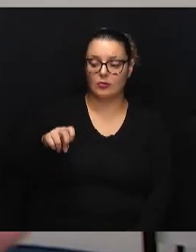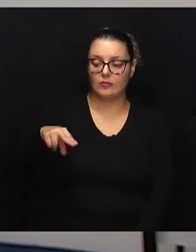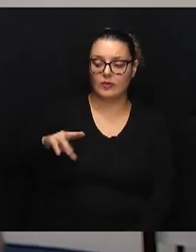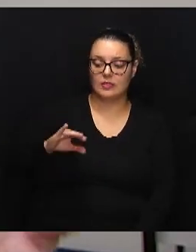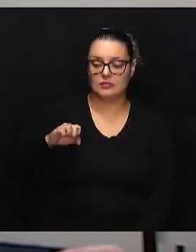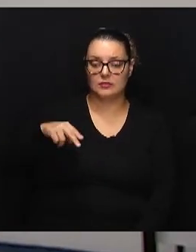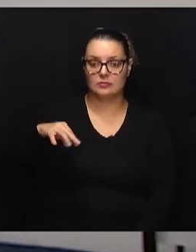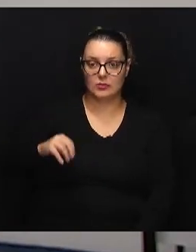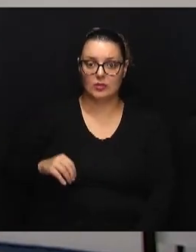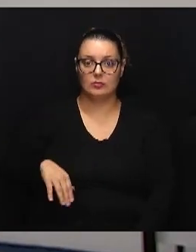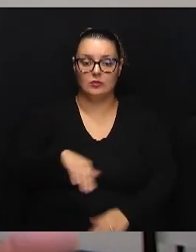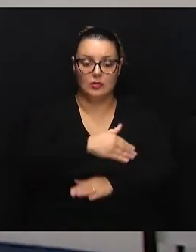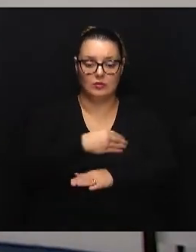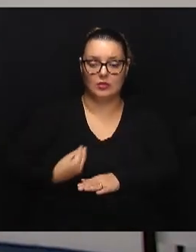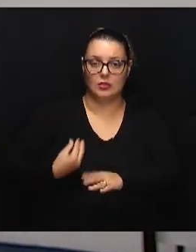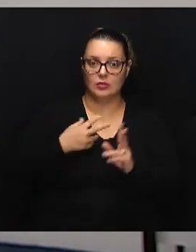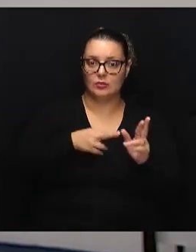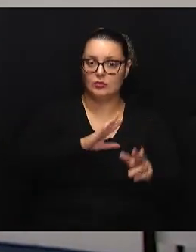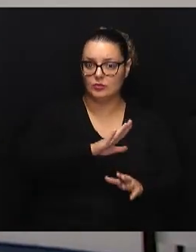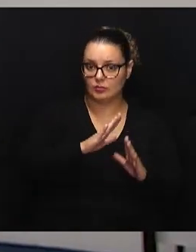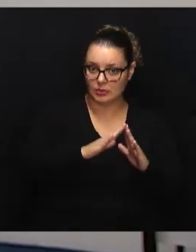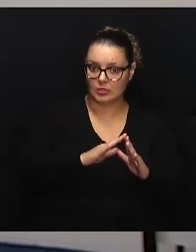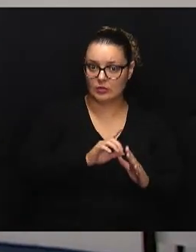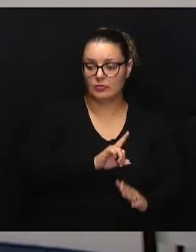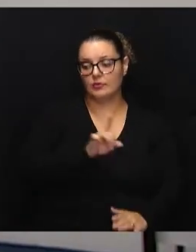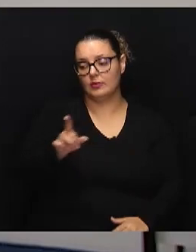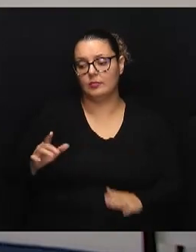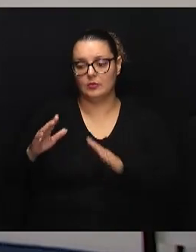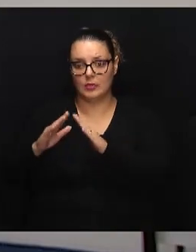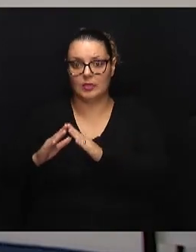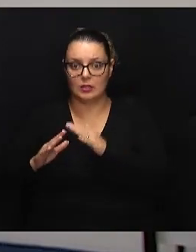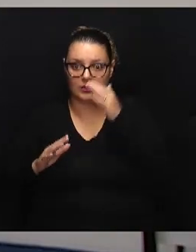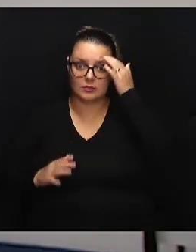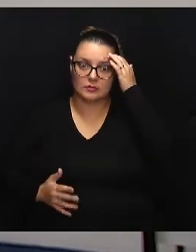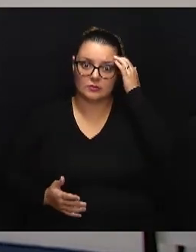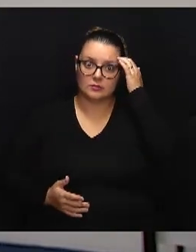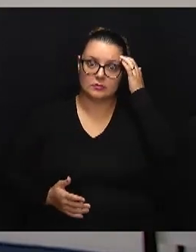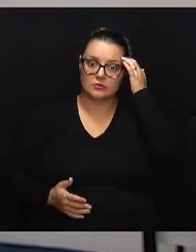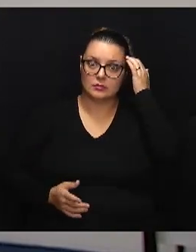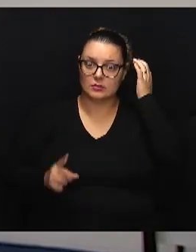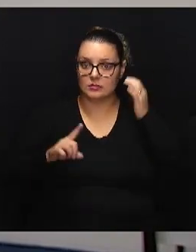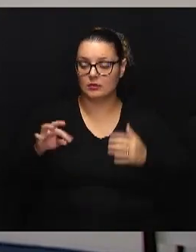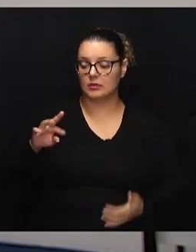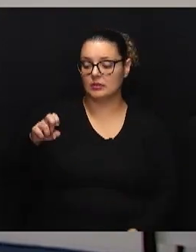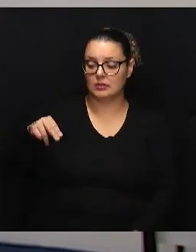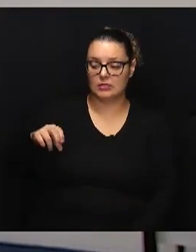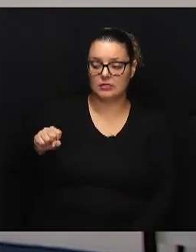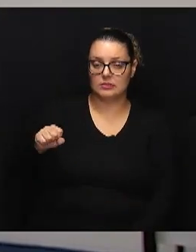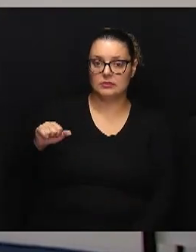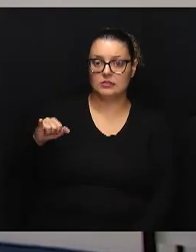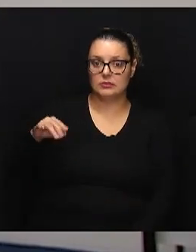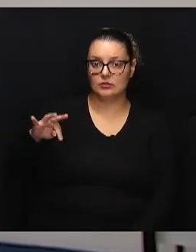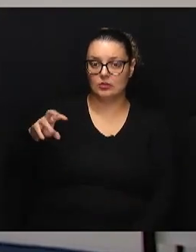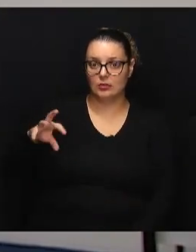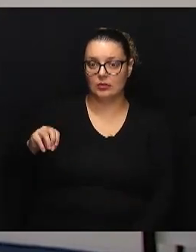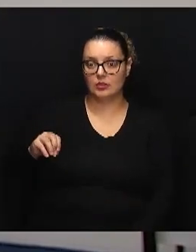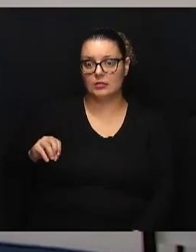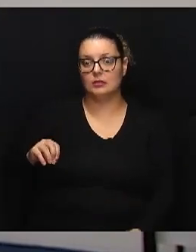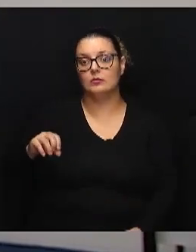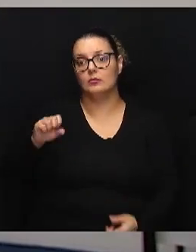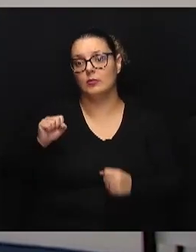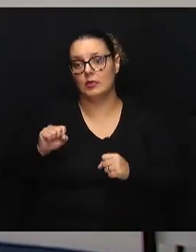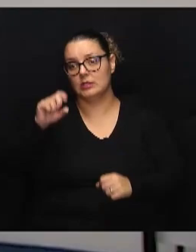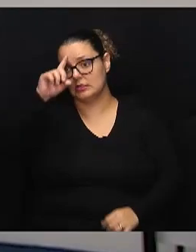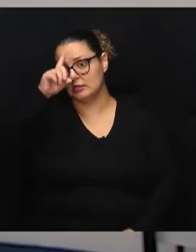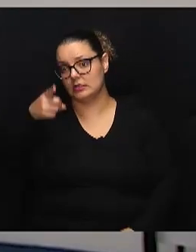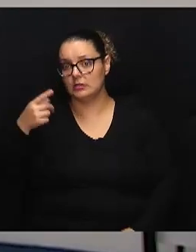esse morador, ao invés de dormir na rua, ele possa ir para uma casa, que não seja transitória, temporária, possa ser definitiva. E